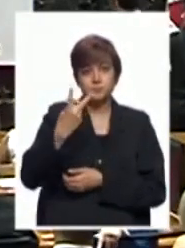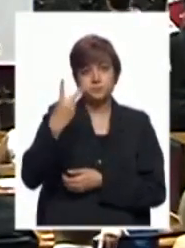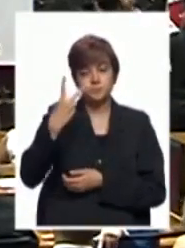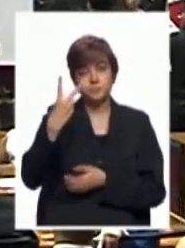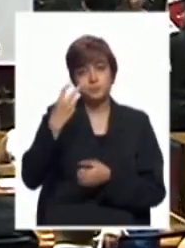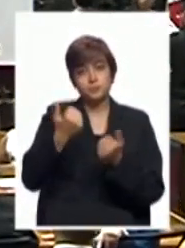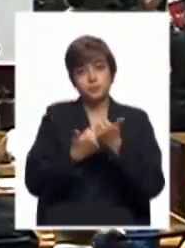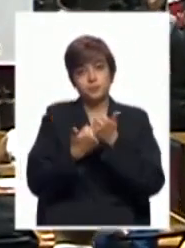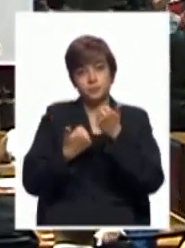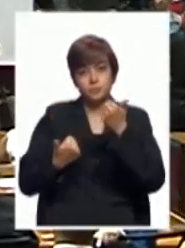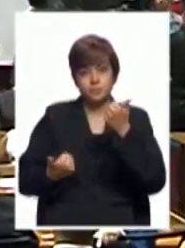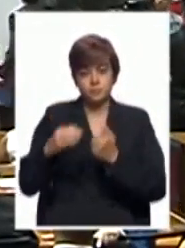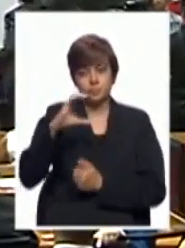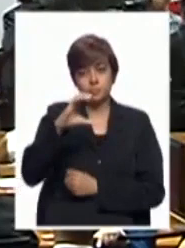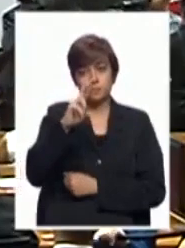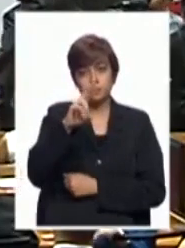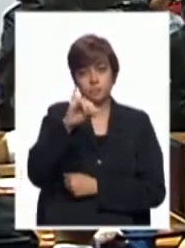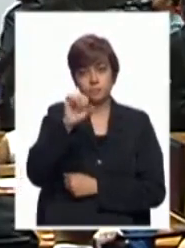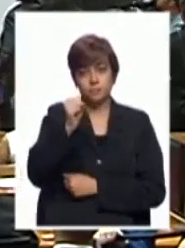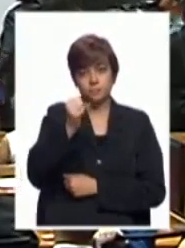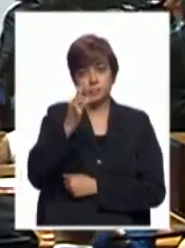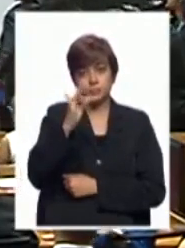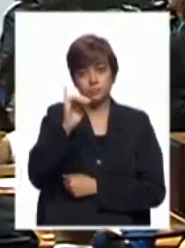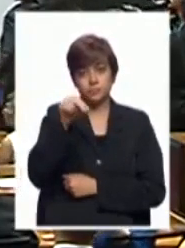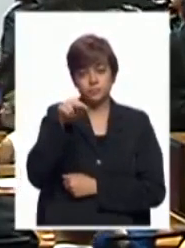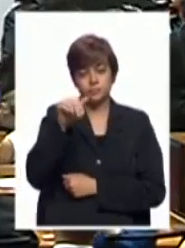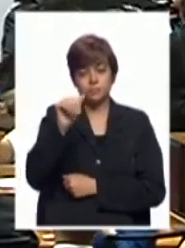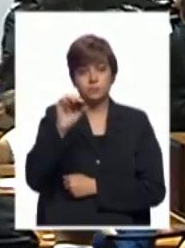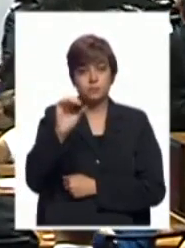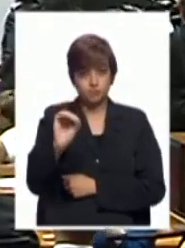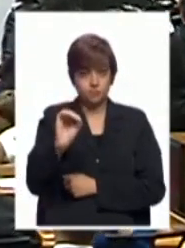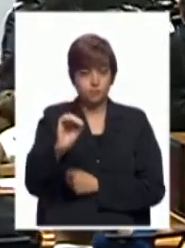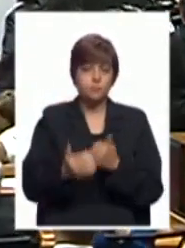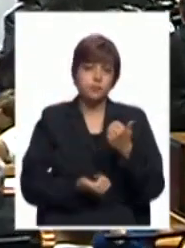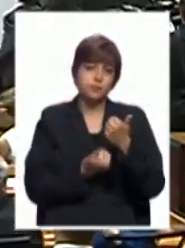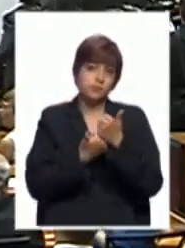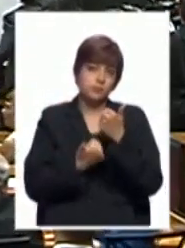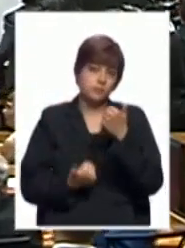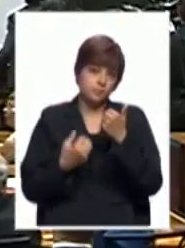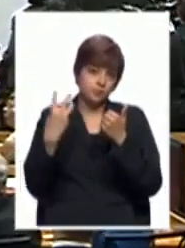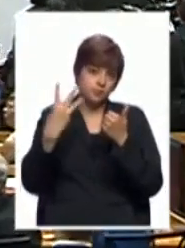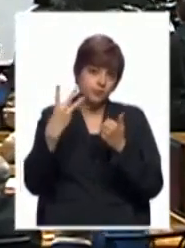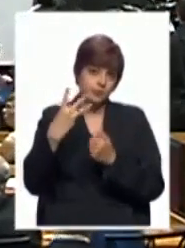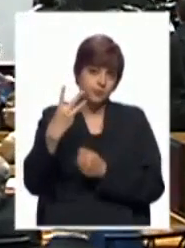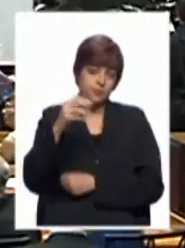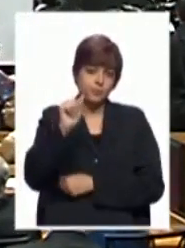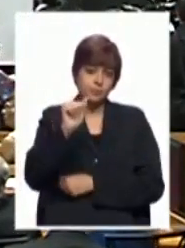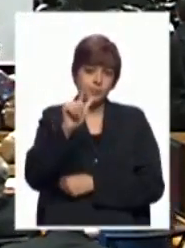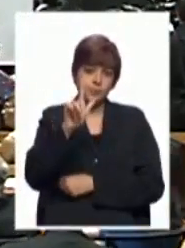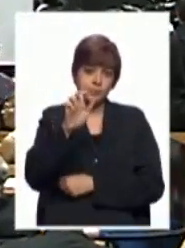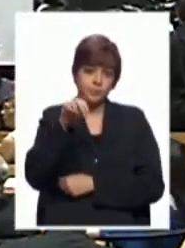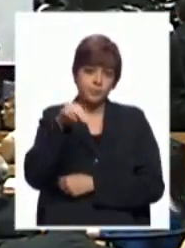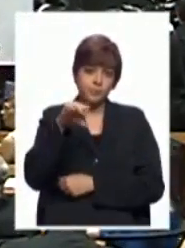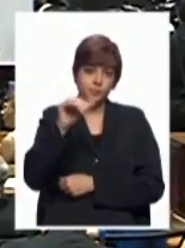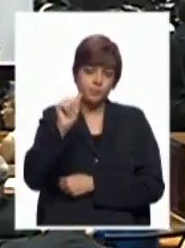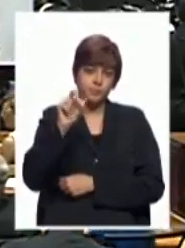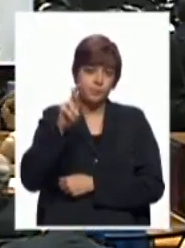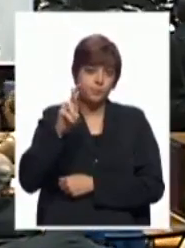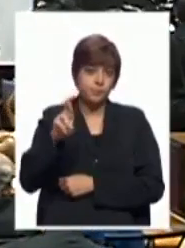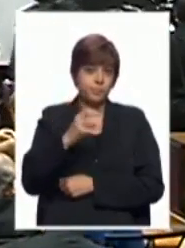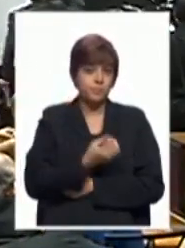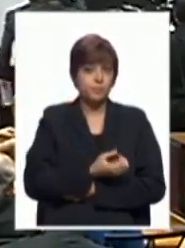segundo vice-presidente, é o Cristiano Silveira, que é um deputado do PT, para terceiro secretário, o deputado Alencar da Silveira Júnior,